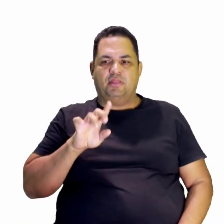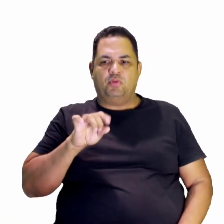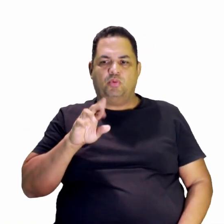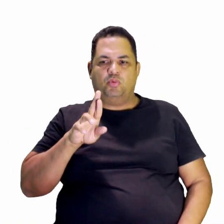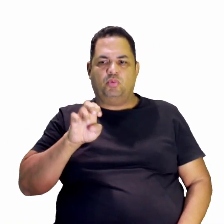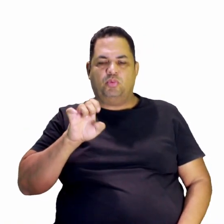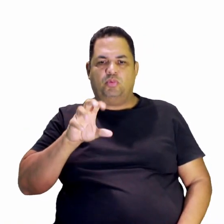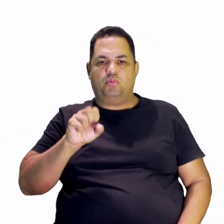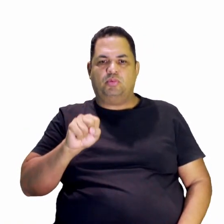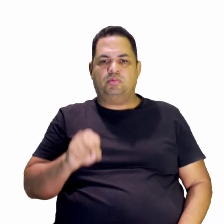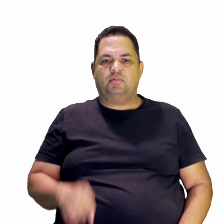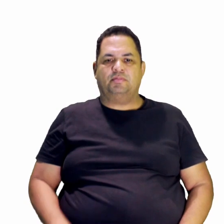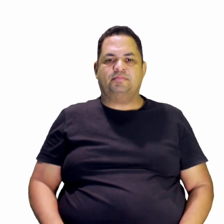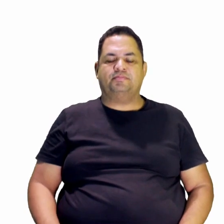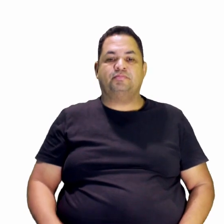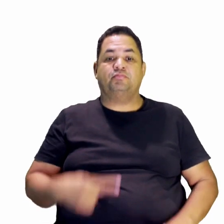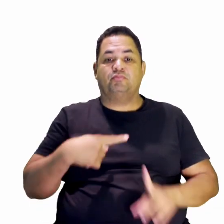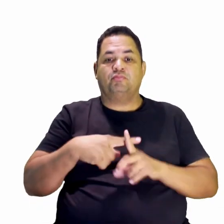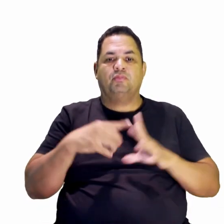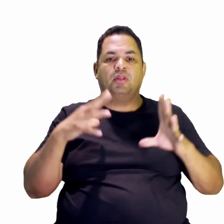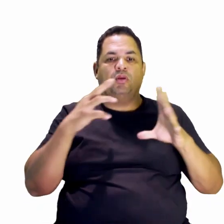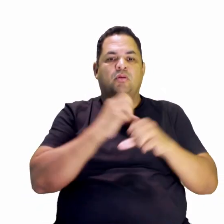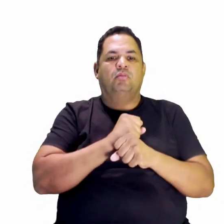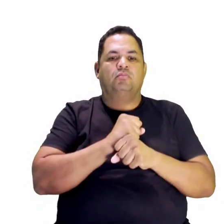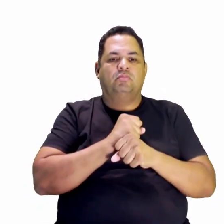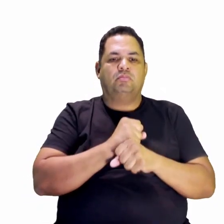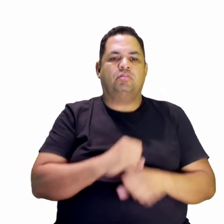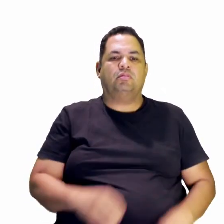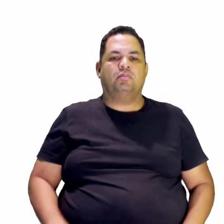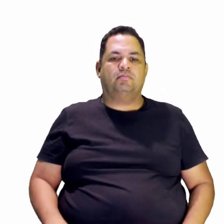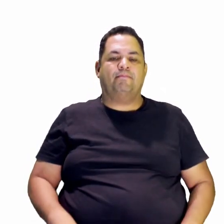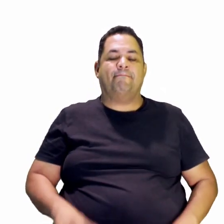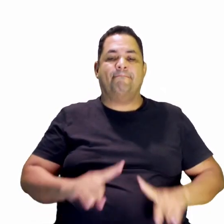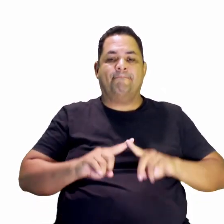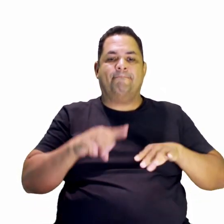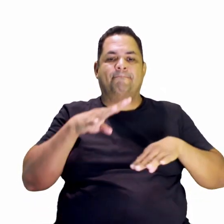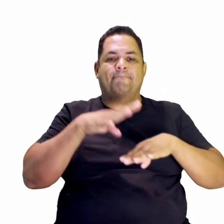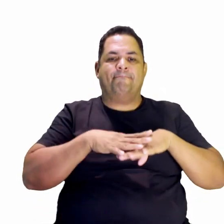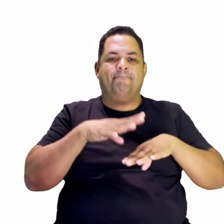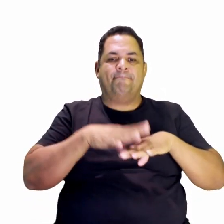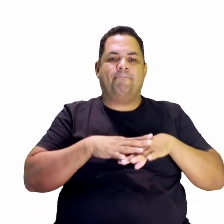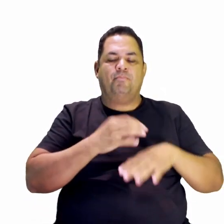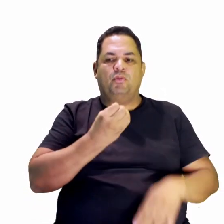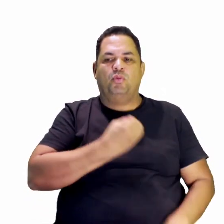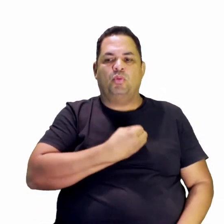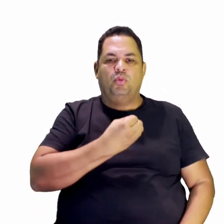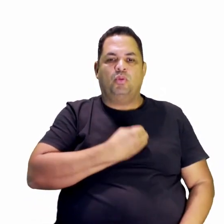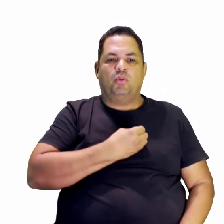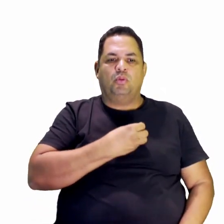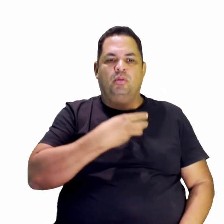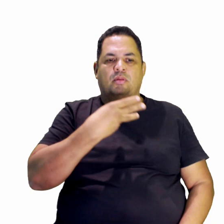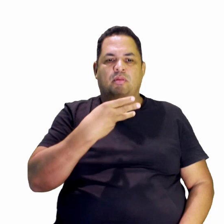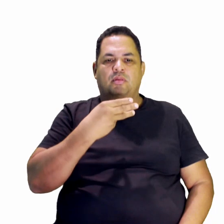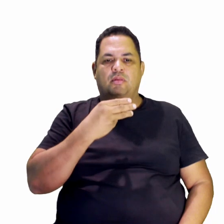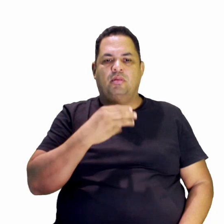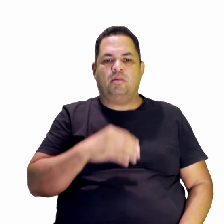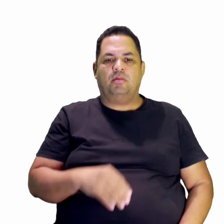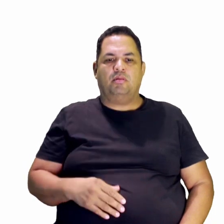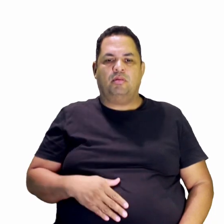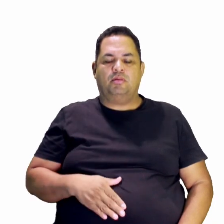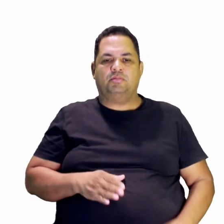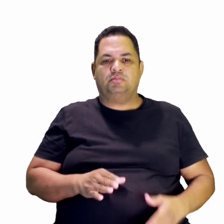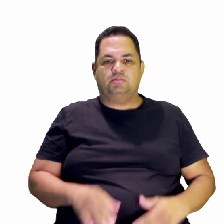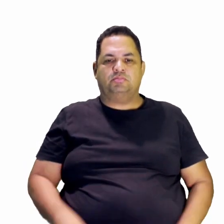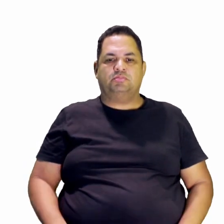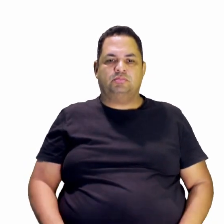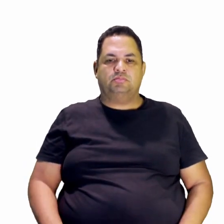vetor é a soma de vetores, né? Só que aí, matematicamente, os valores numéricos sentidos